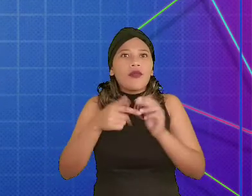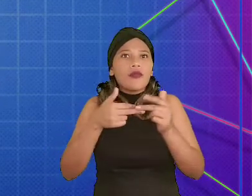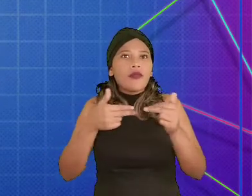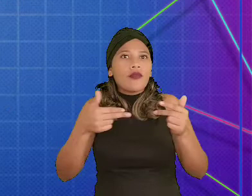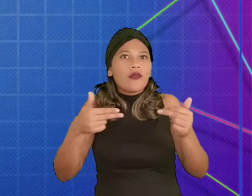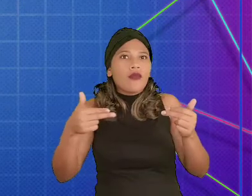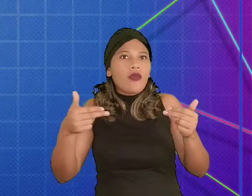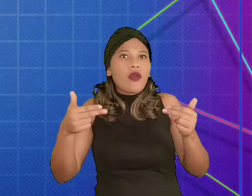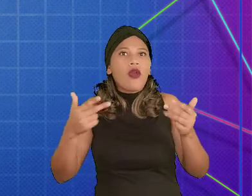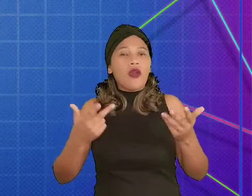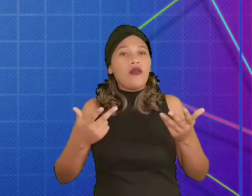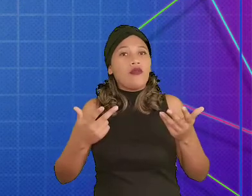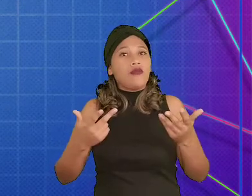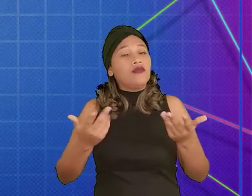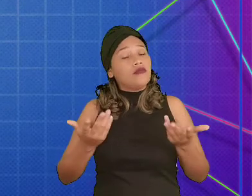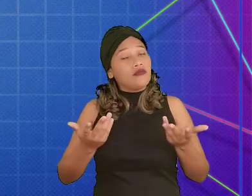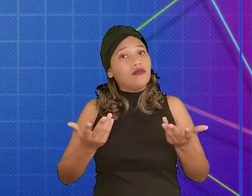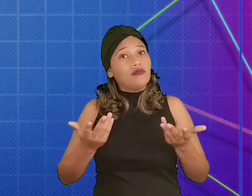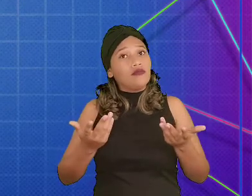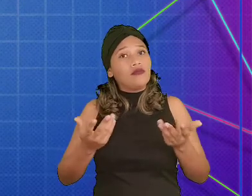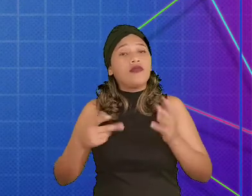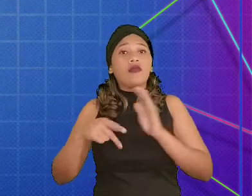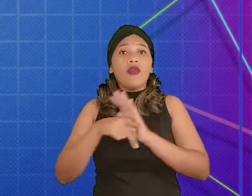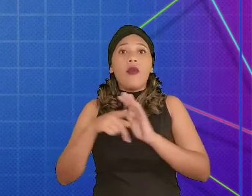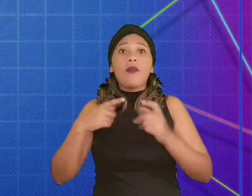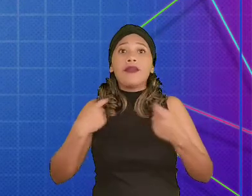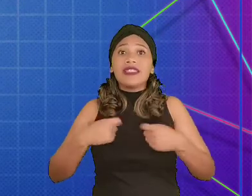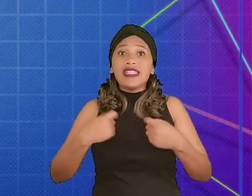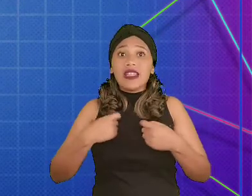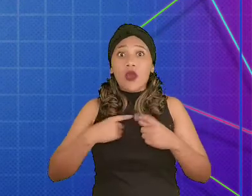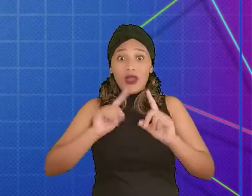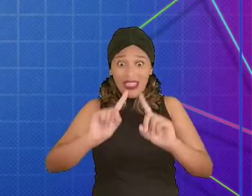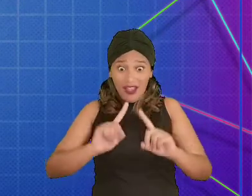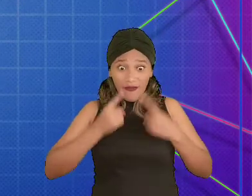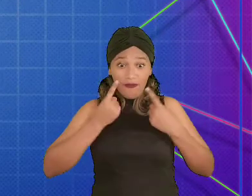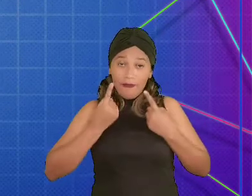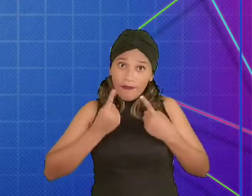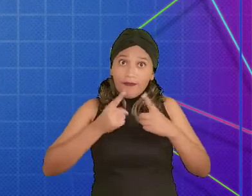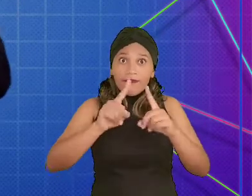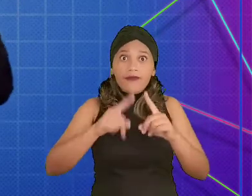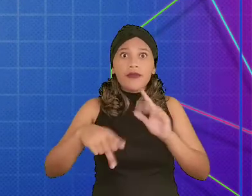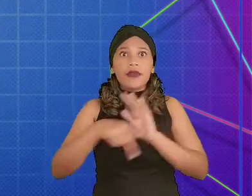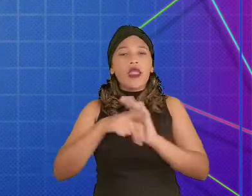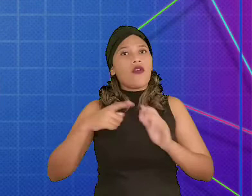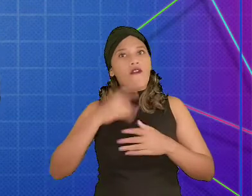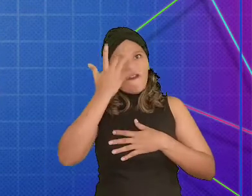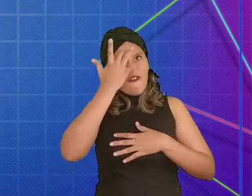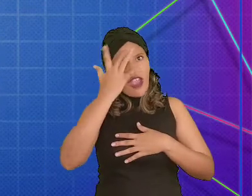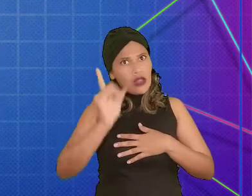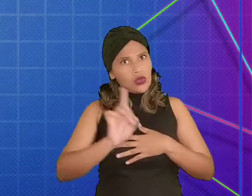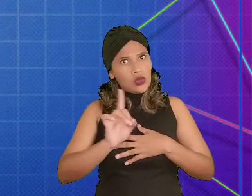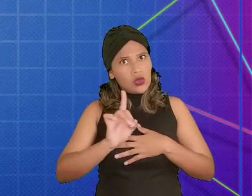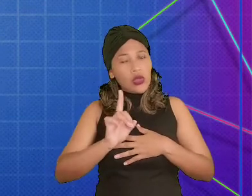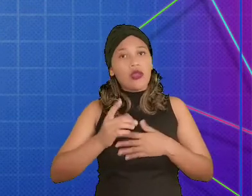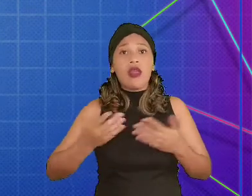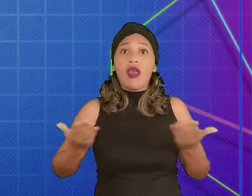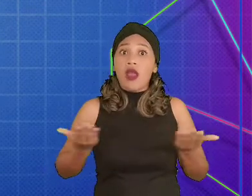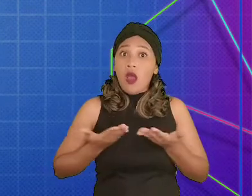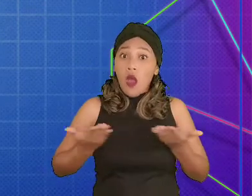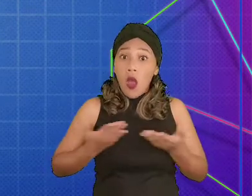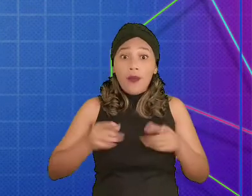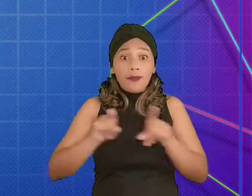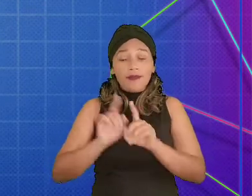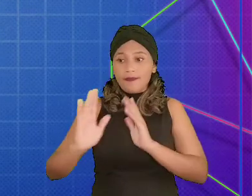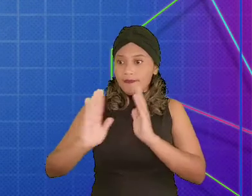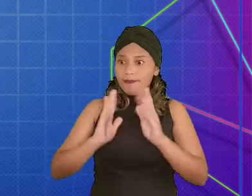jogador enfrentar, descobrir ou lidar. Ele precisa ter um nível de desafio que o entretenha e que não seja fácil. Agora,